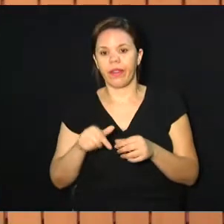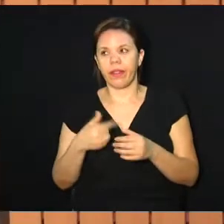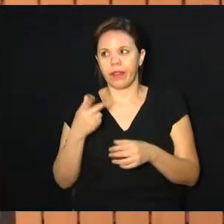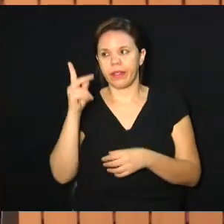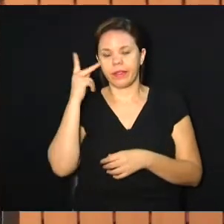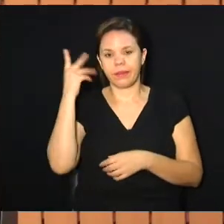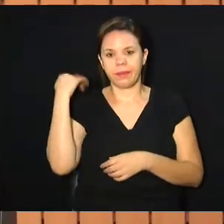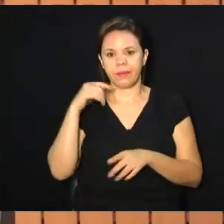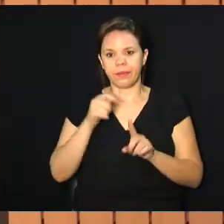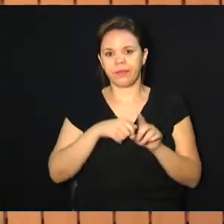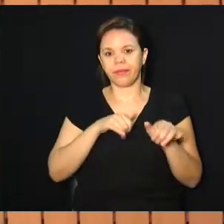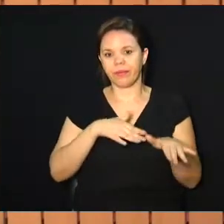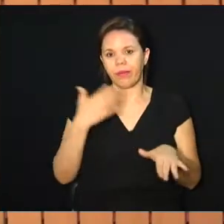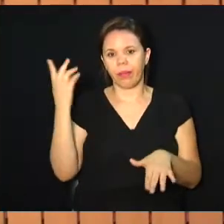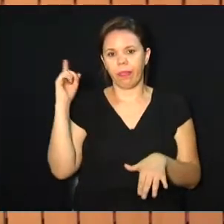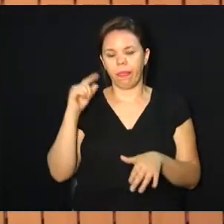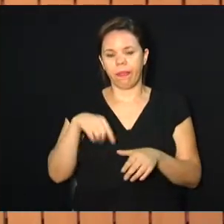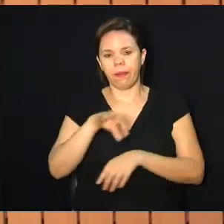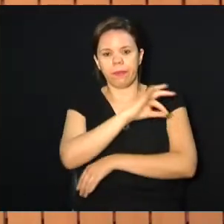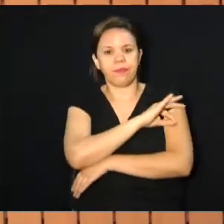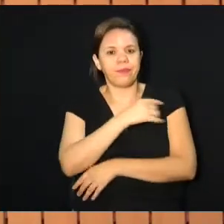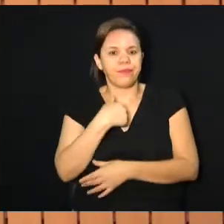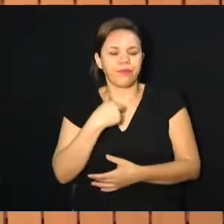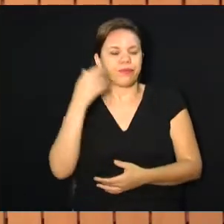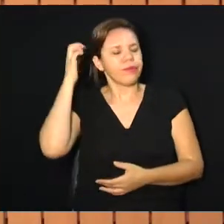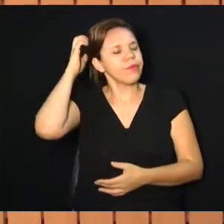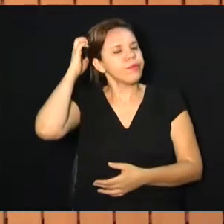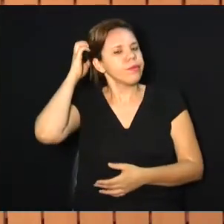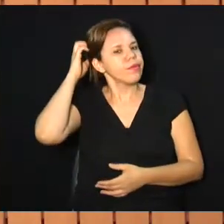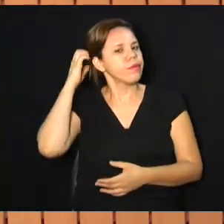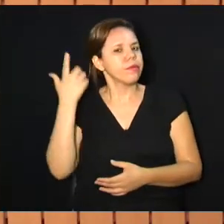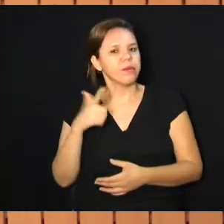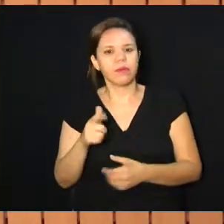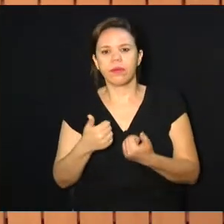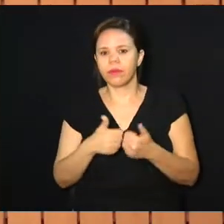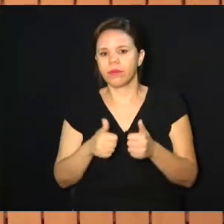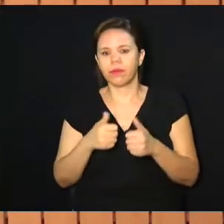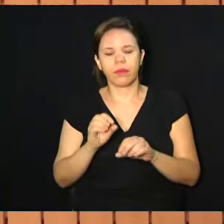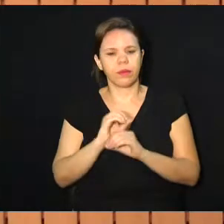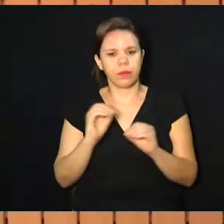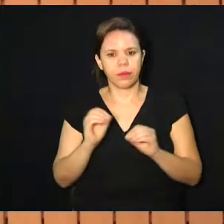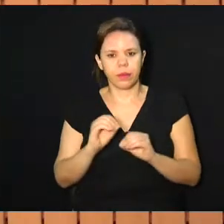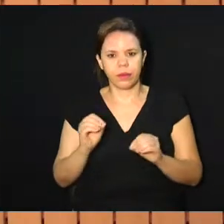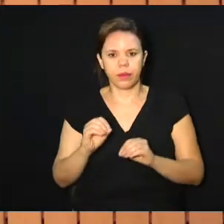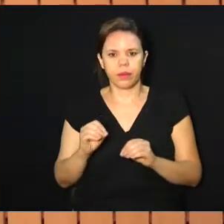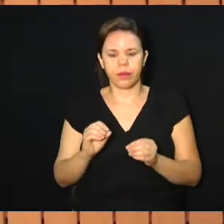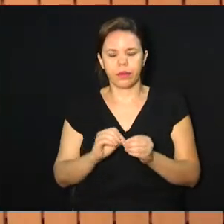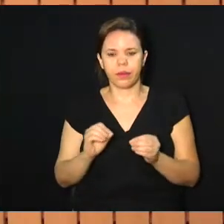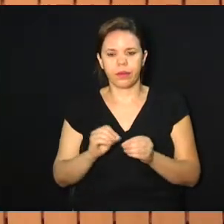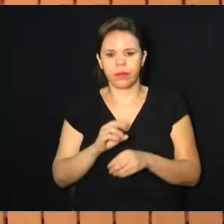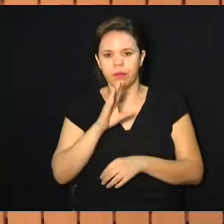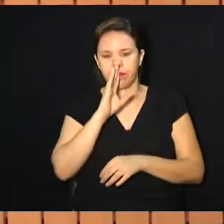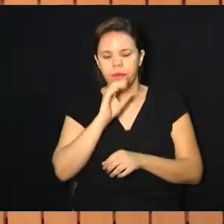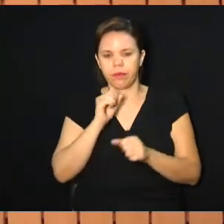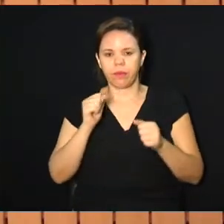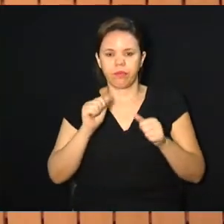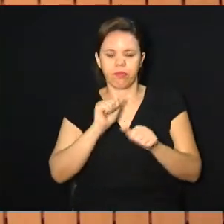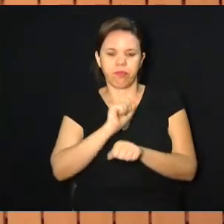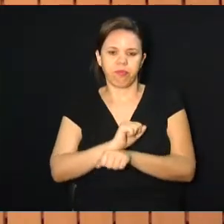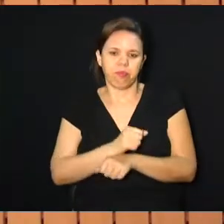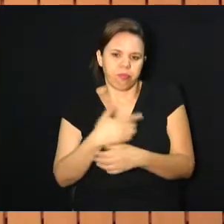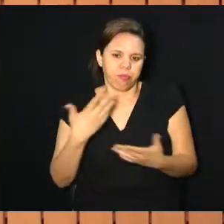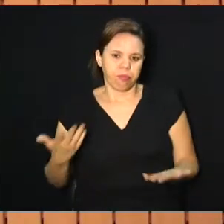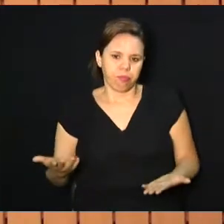fizeram agora em setembro, a prefeitura não tem opção nenhuma, porque ela não tem nenhum veículo na mão dela, não tem nenhum operador, então a prefeitura ela fica literalmente refém das